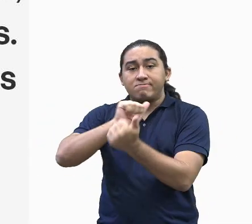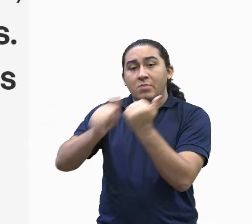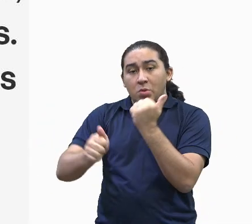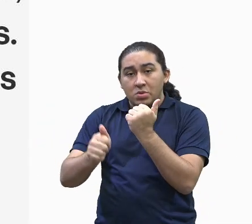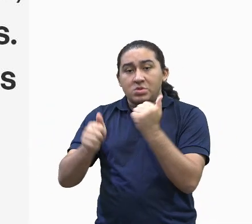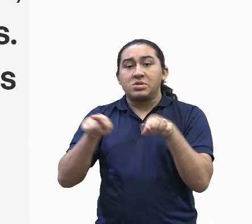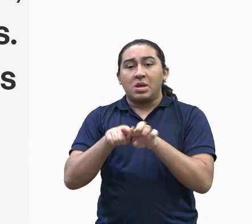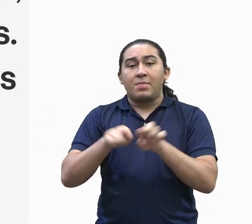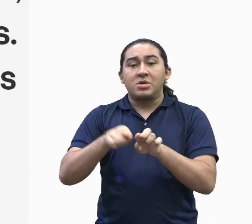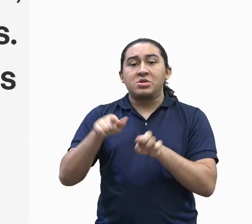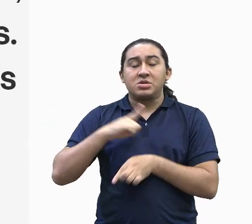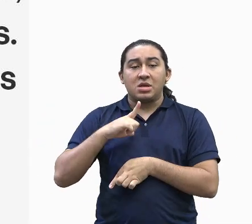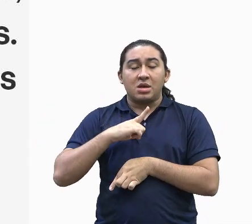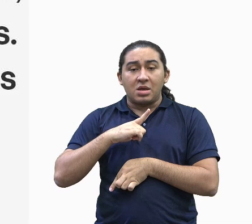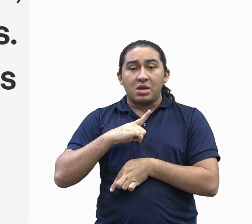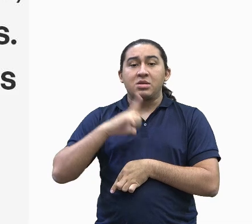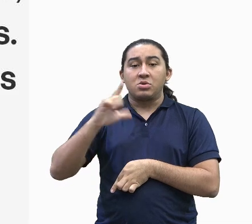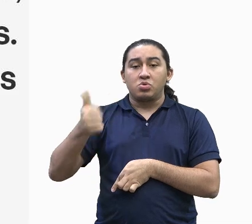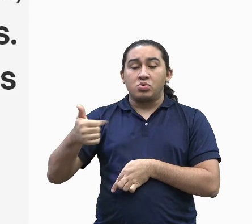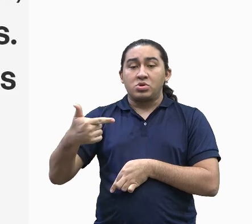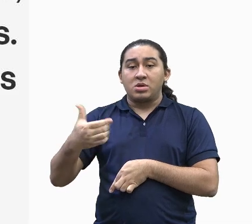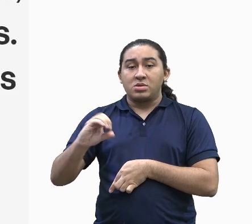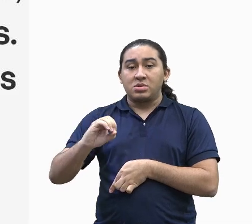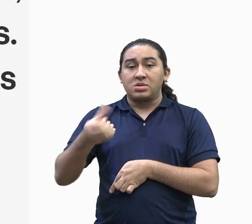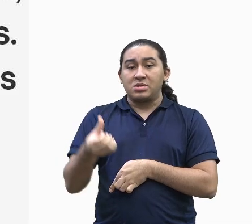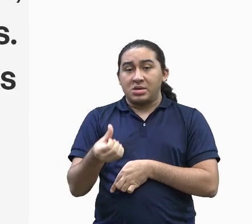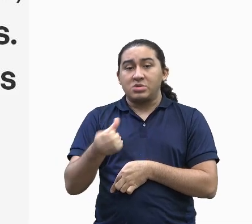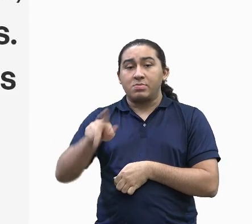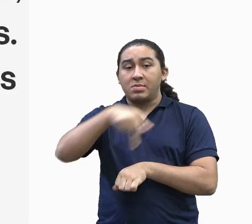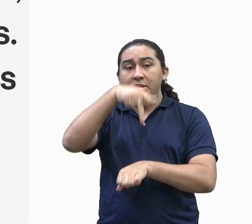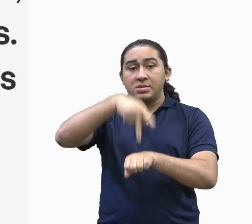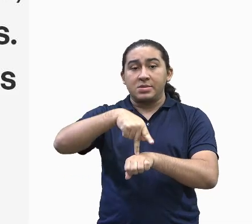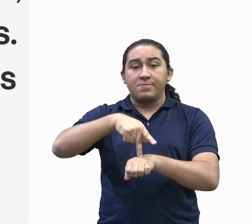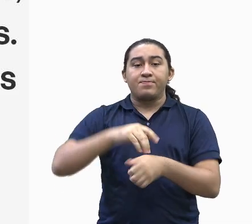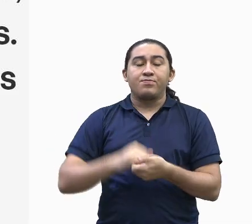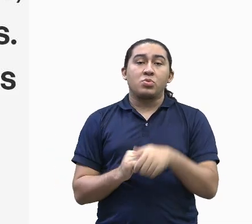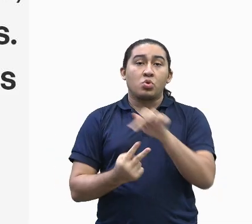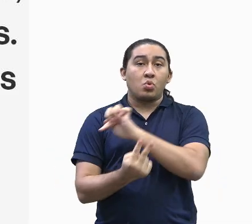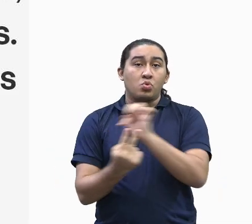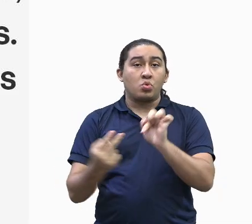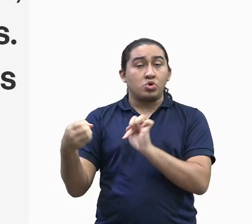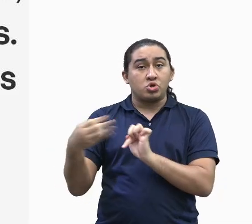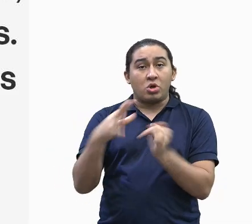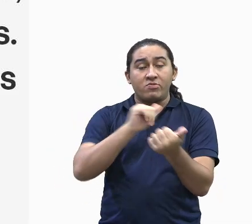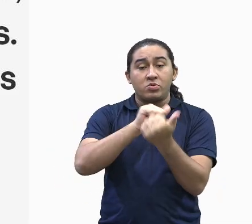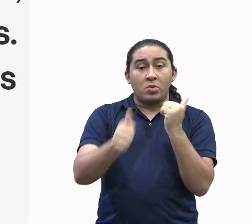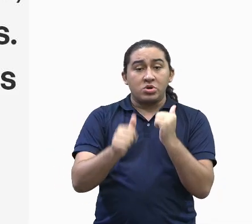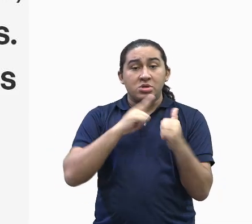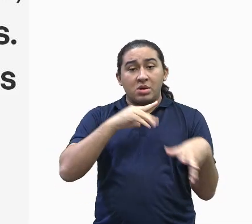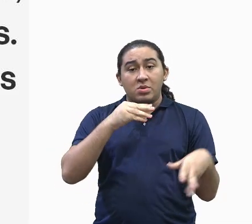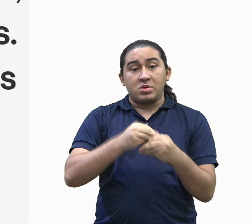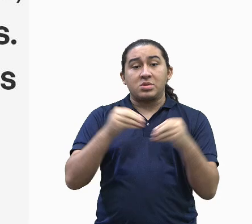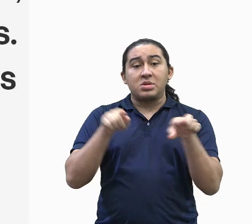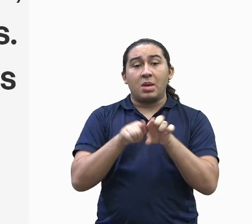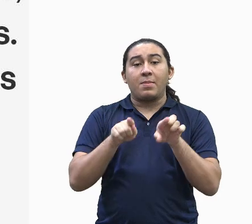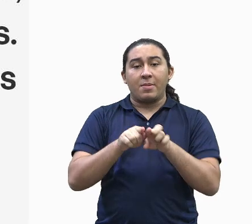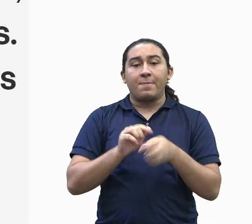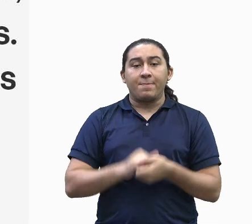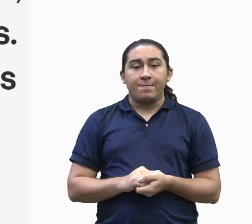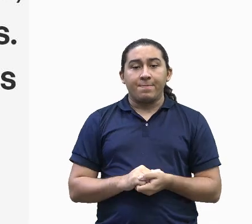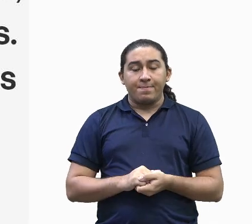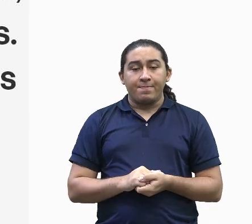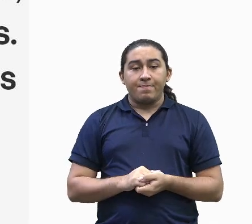de 206 países. 2 novas modalidades foram incluídas nos Jogos Olímpicos